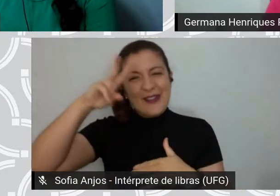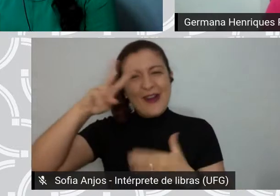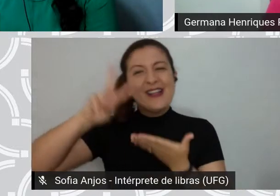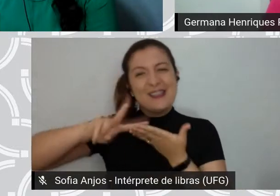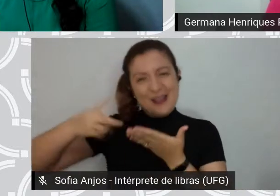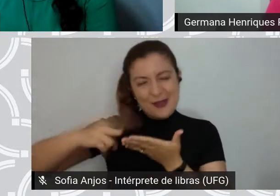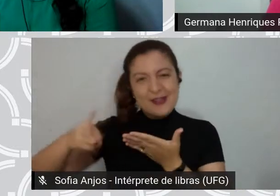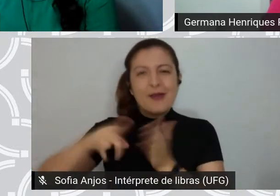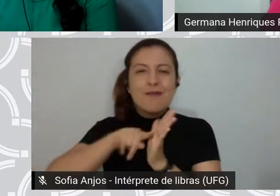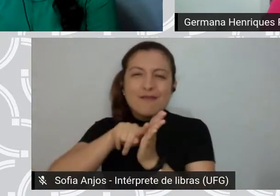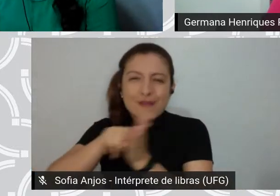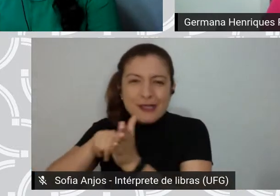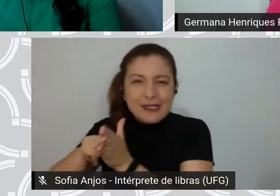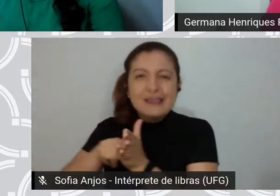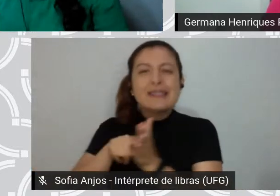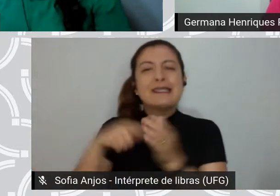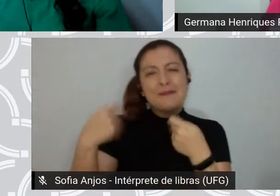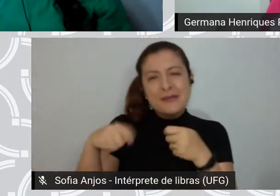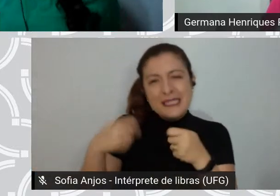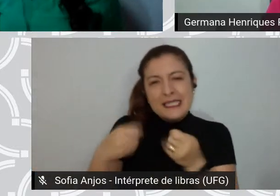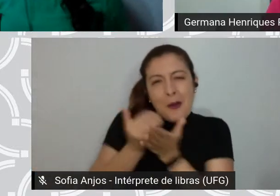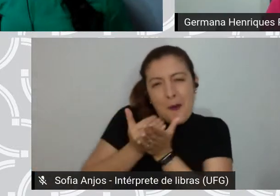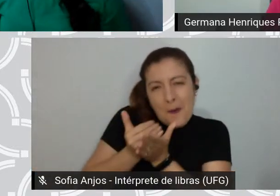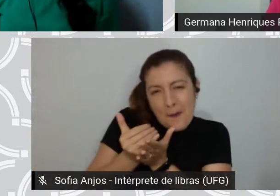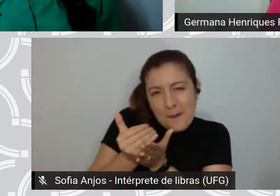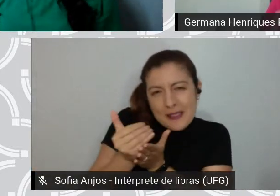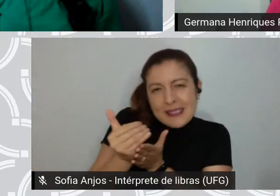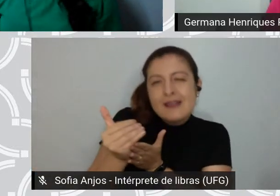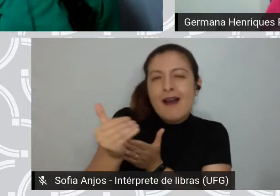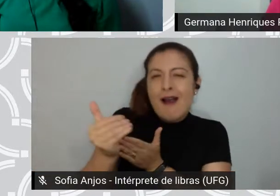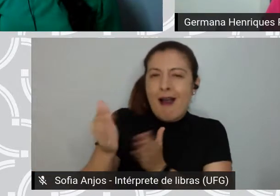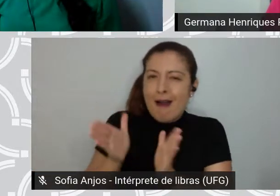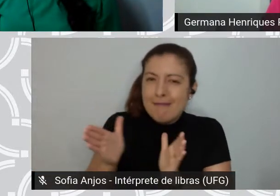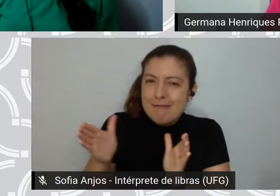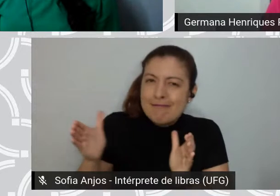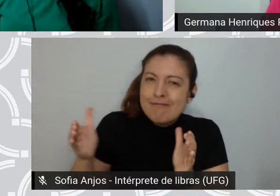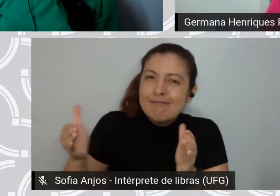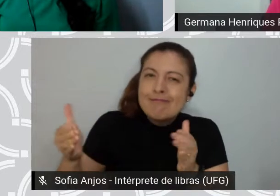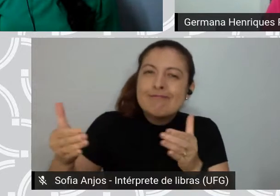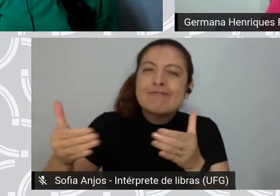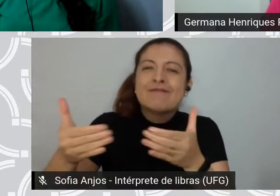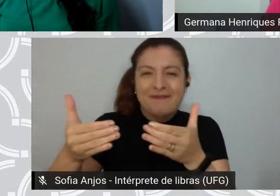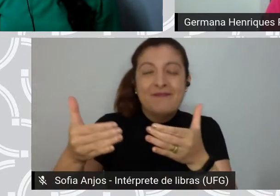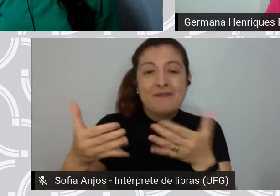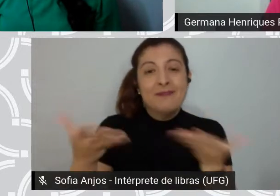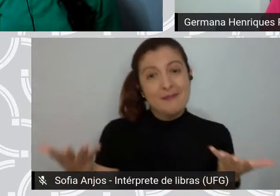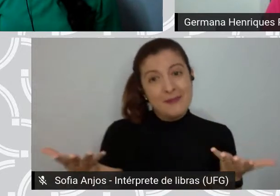um pouquinho mais e de forma que possa me ajudar a clarear